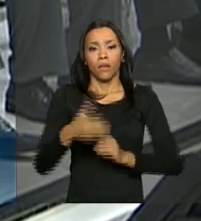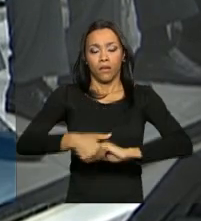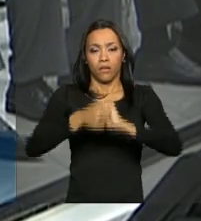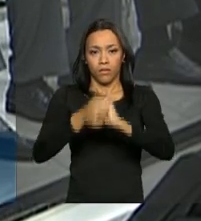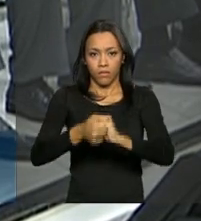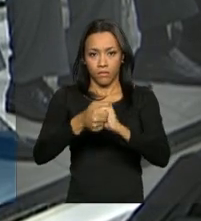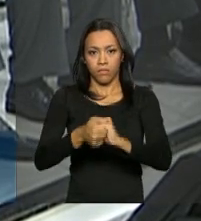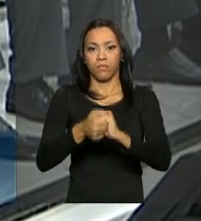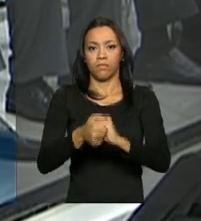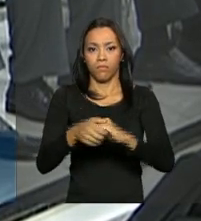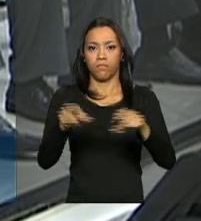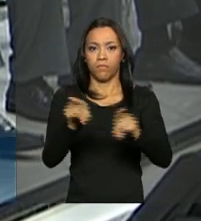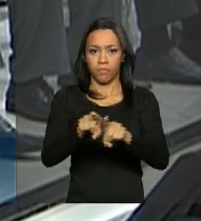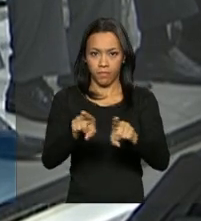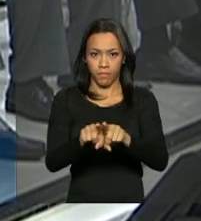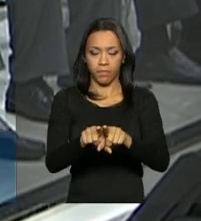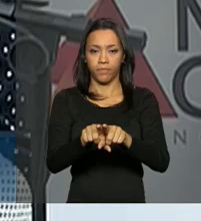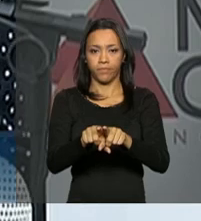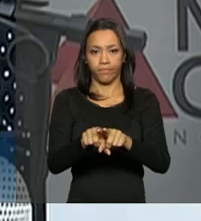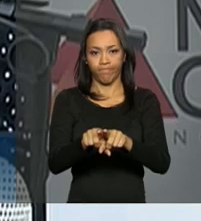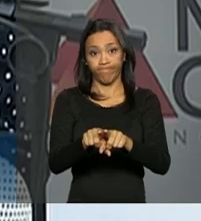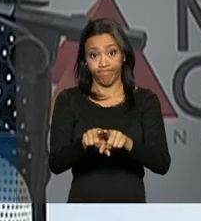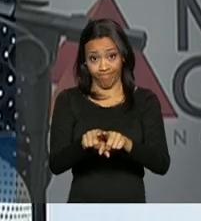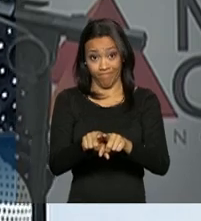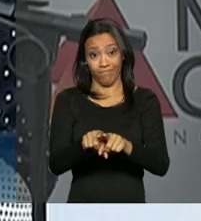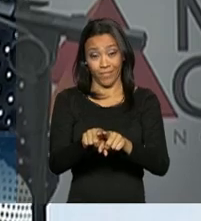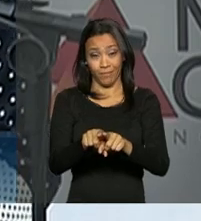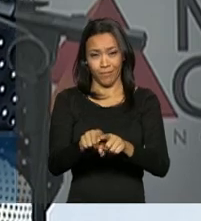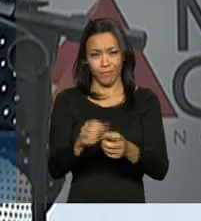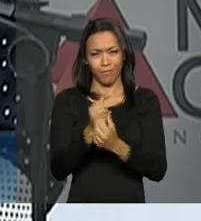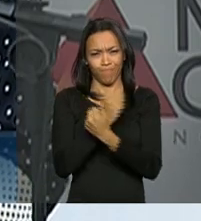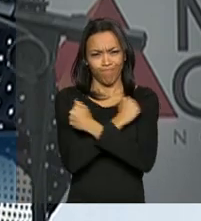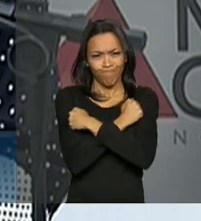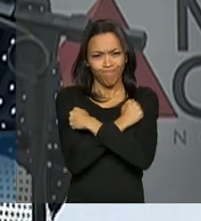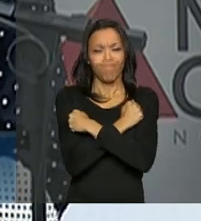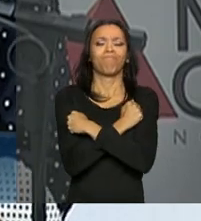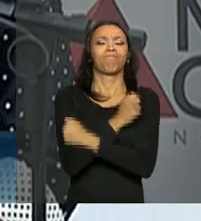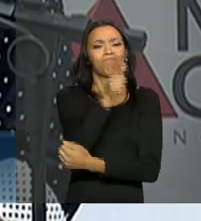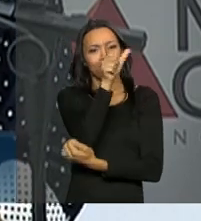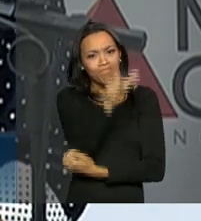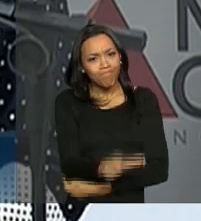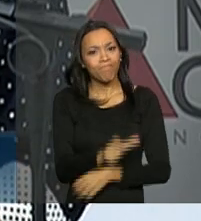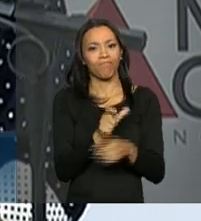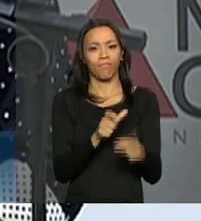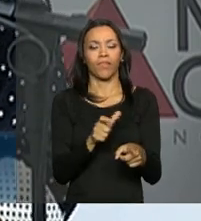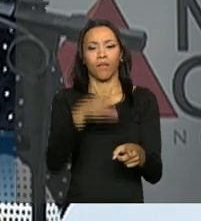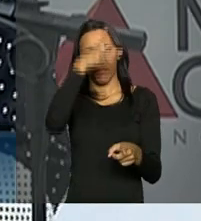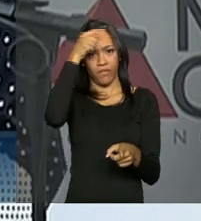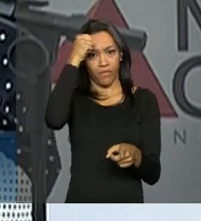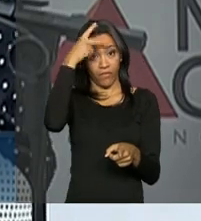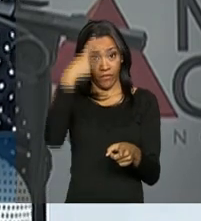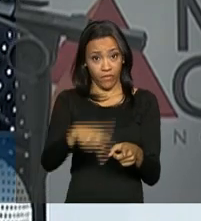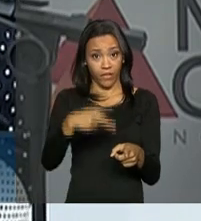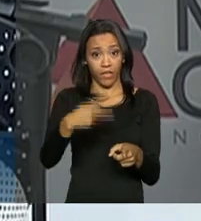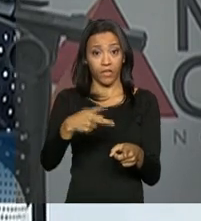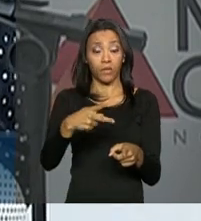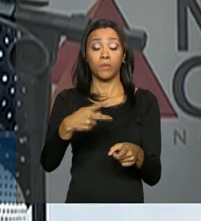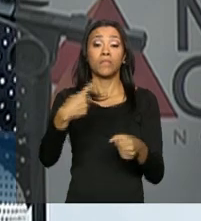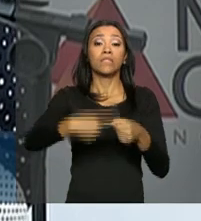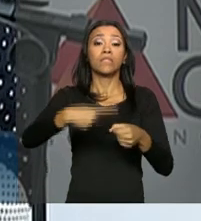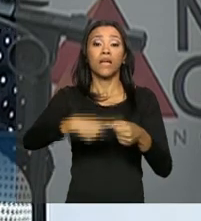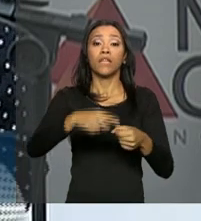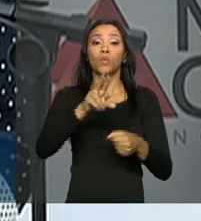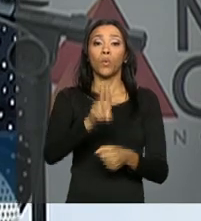cumprimentar também, de uma forma muito calorosa, o prefeito de Uberaba, Paulo Piau, em nome de quem